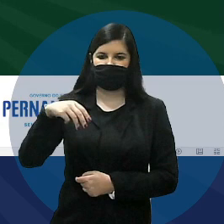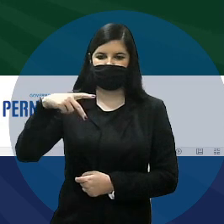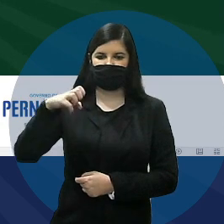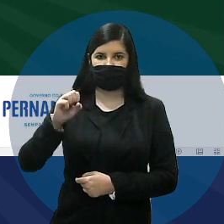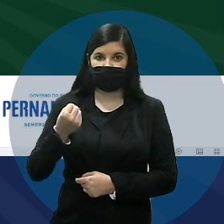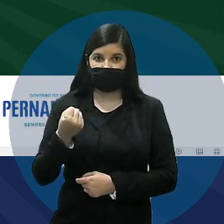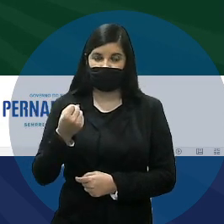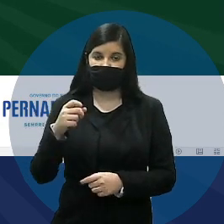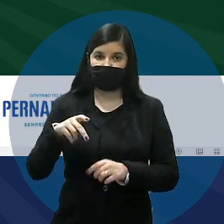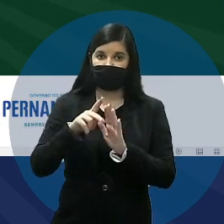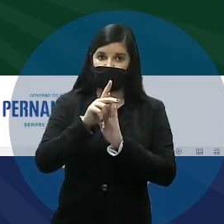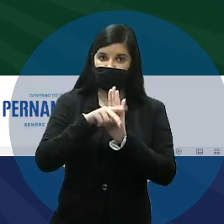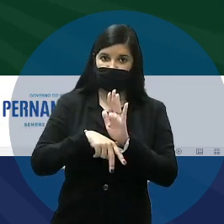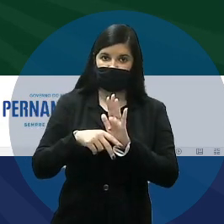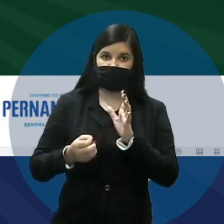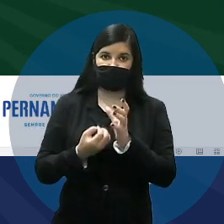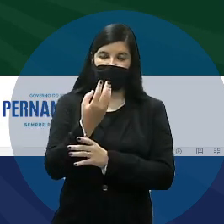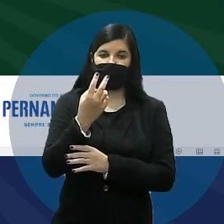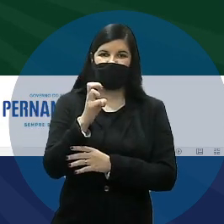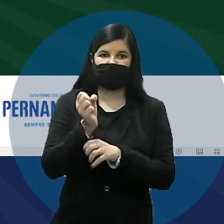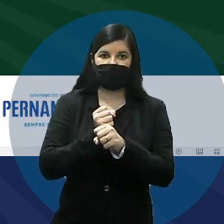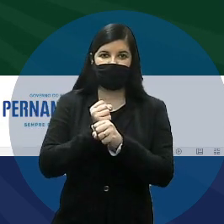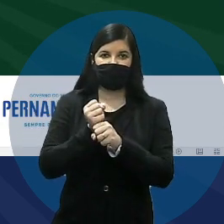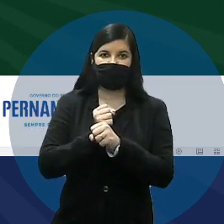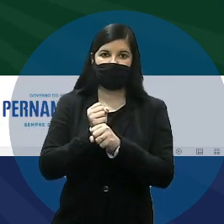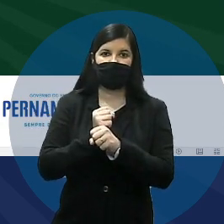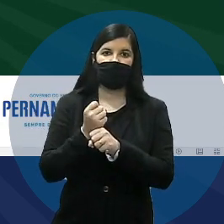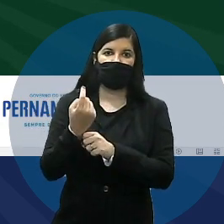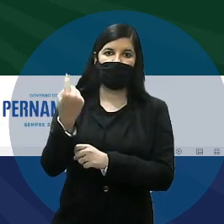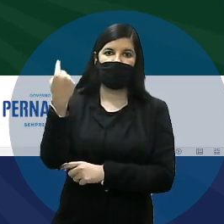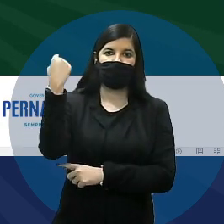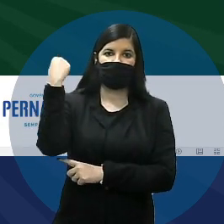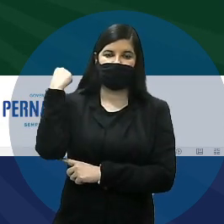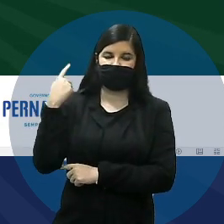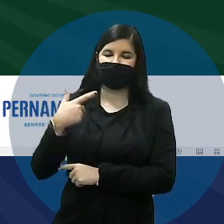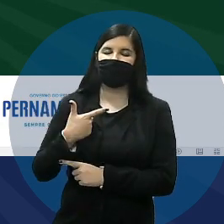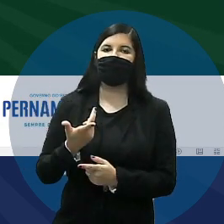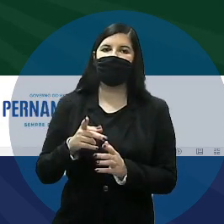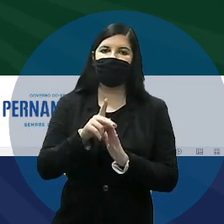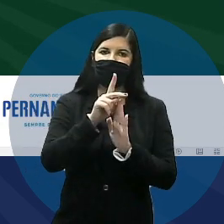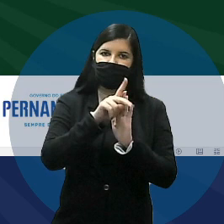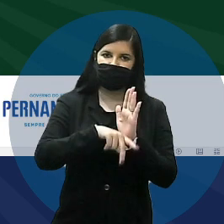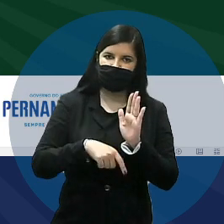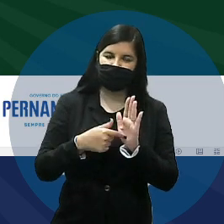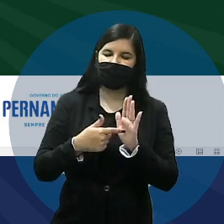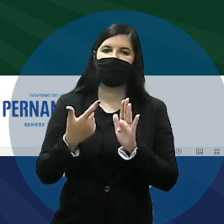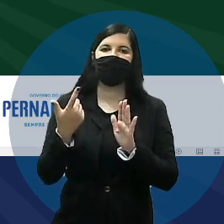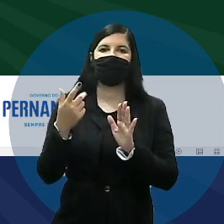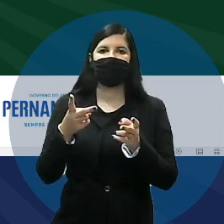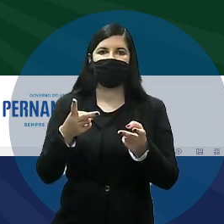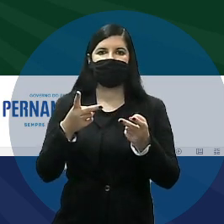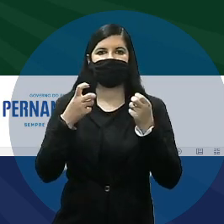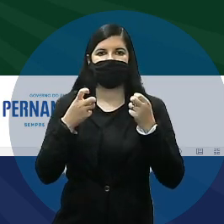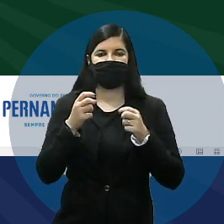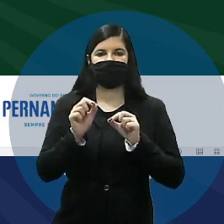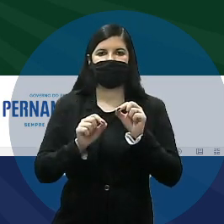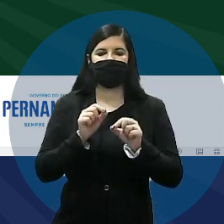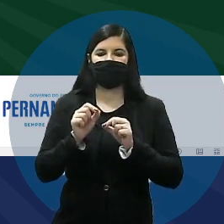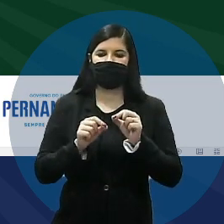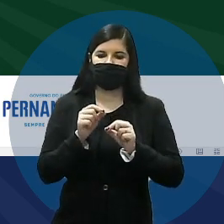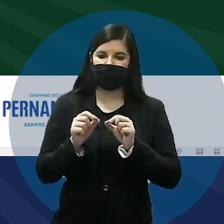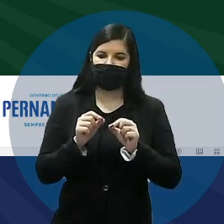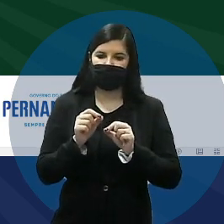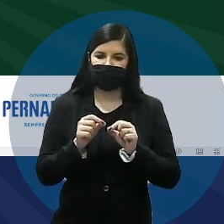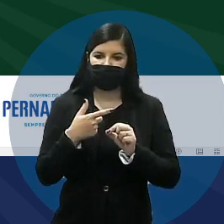que nasceu há 5 anos e que, através desse projeto, a gente vem potencializando